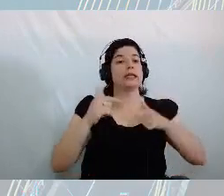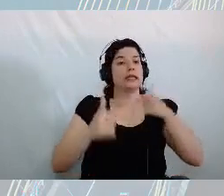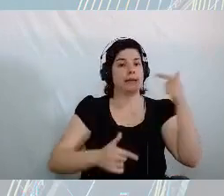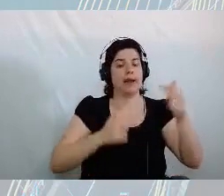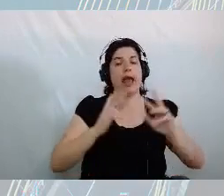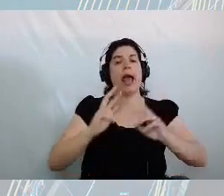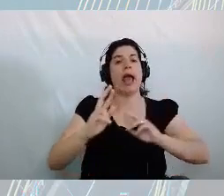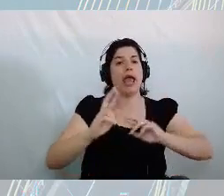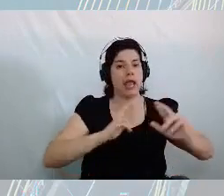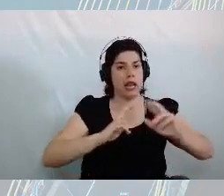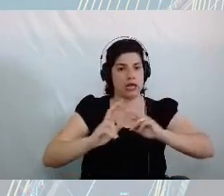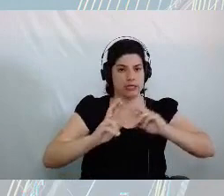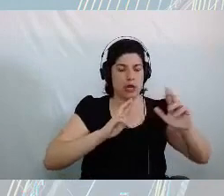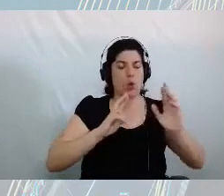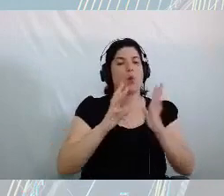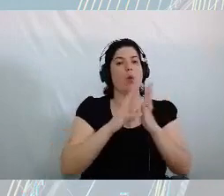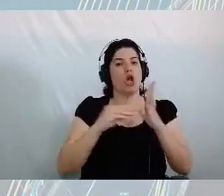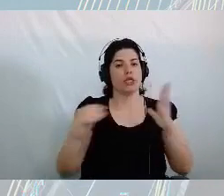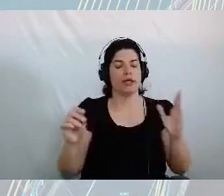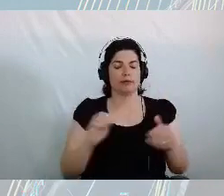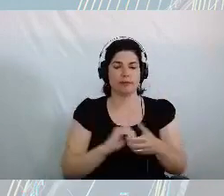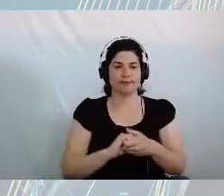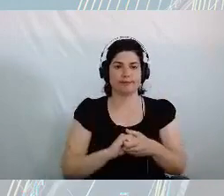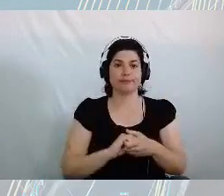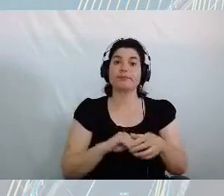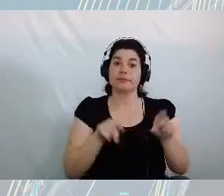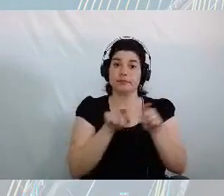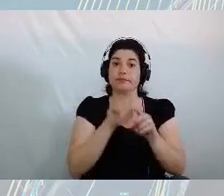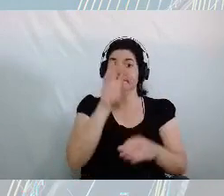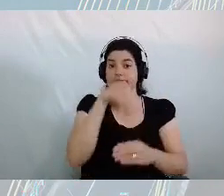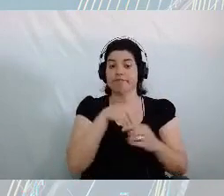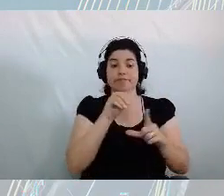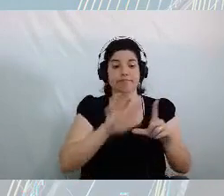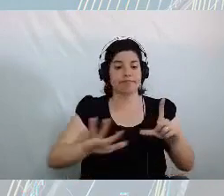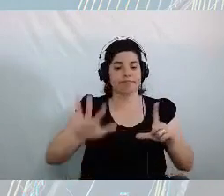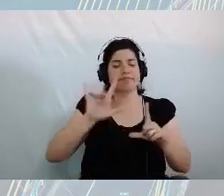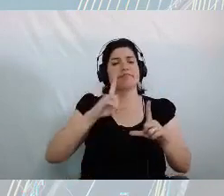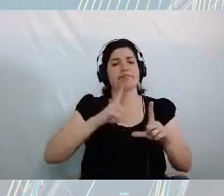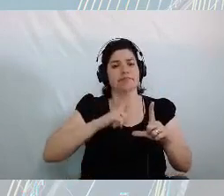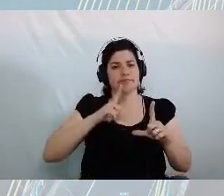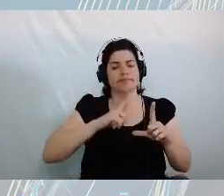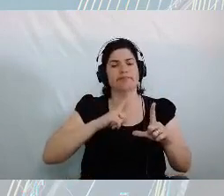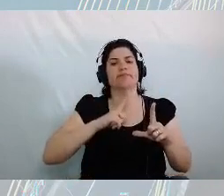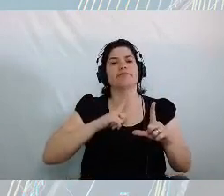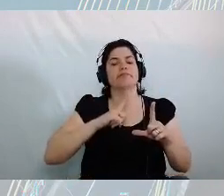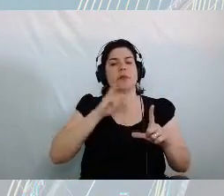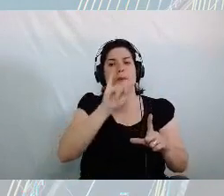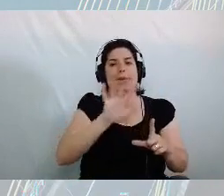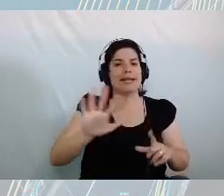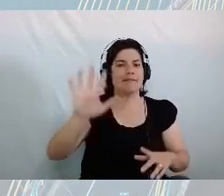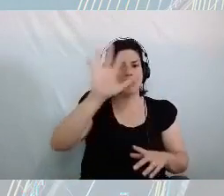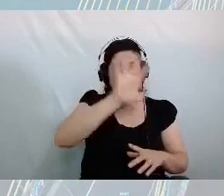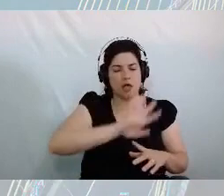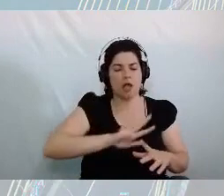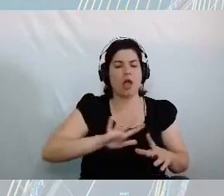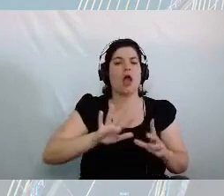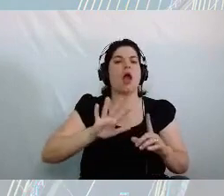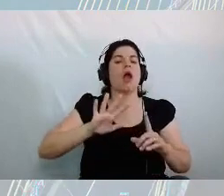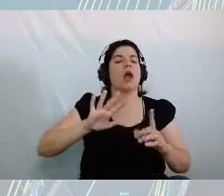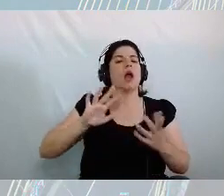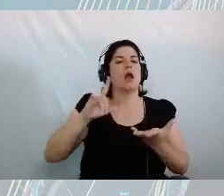esses modelos, né? E aí também, dentro dessa plataforma, uma interface gráfica para a gente conseguir trabalhar com esses embeddings